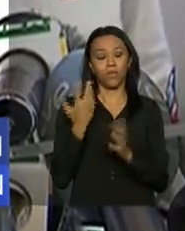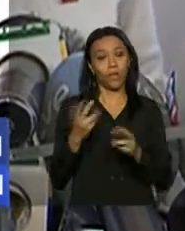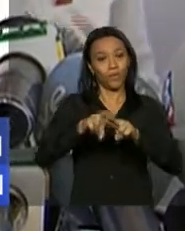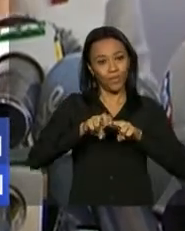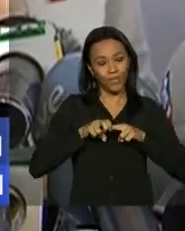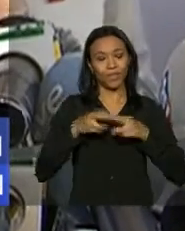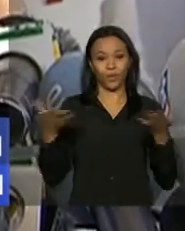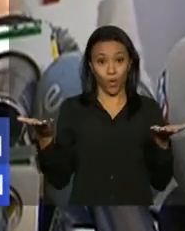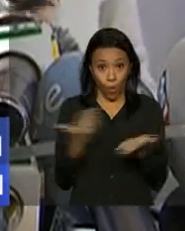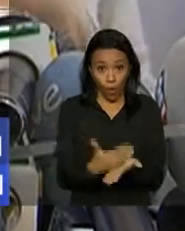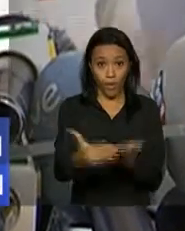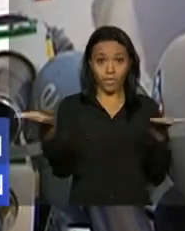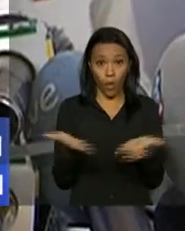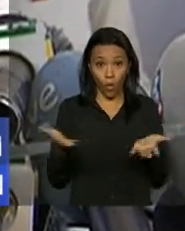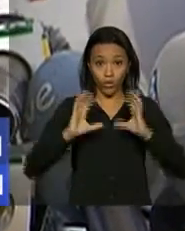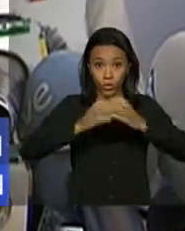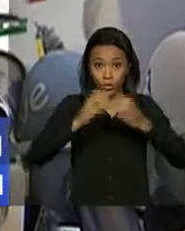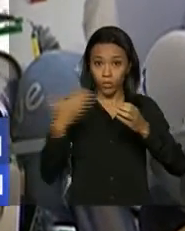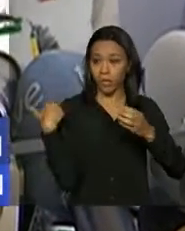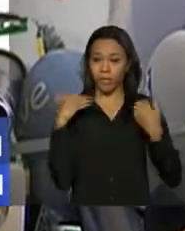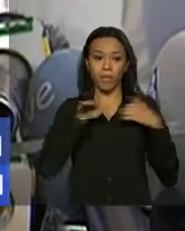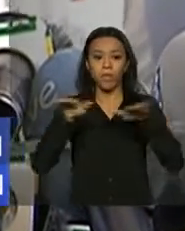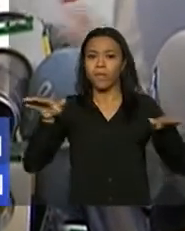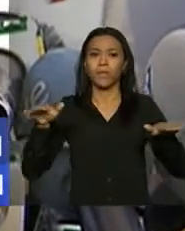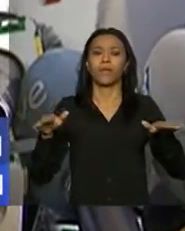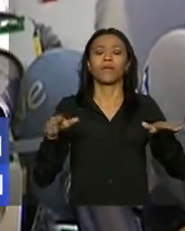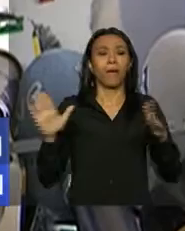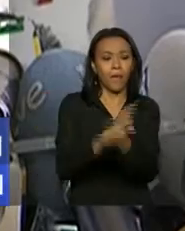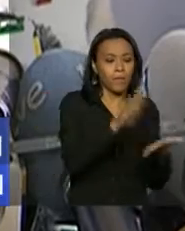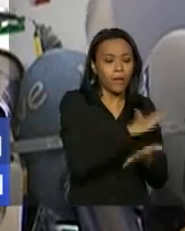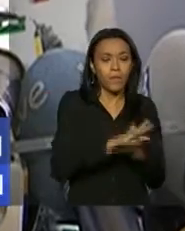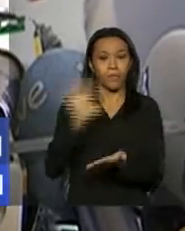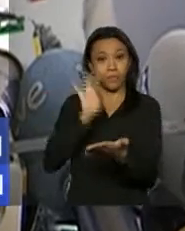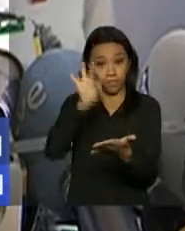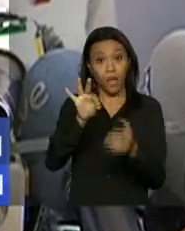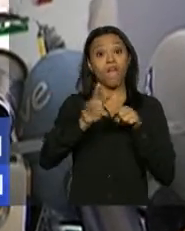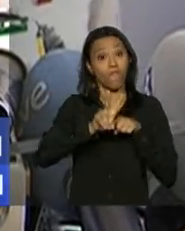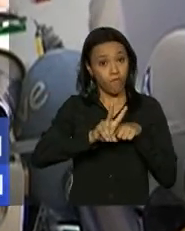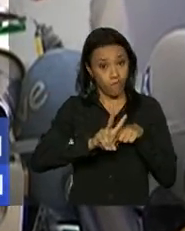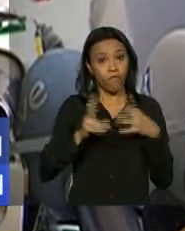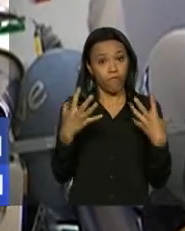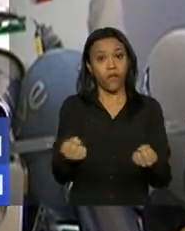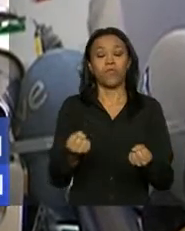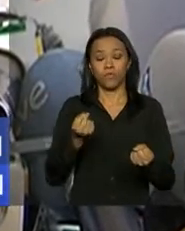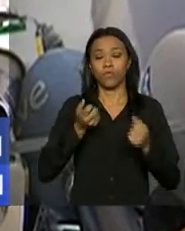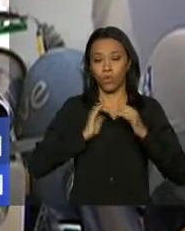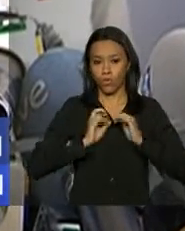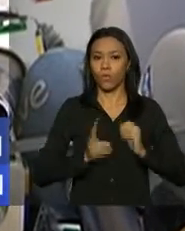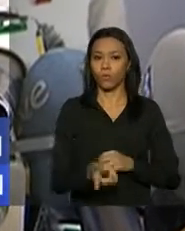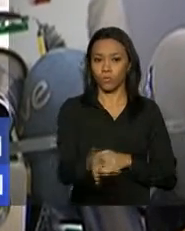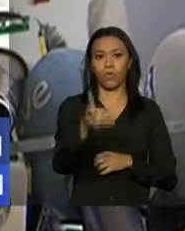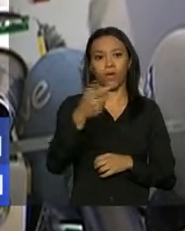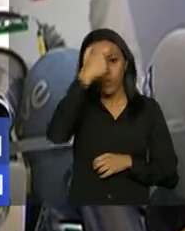campanha que começa hoje, ela vai ter vários desdobramentos. Nós vamos continuar com ela, nós vamos continuar na